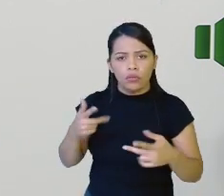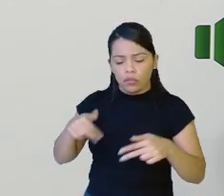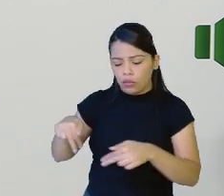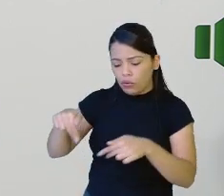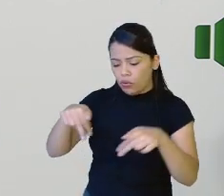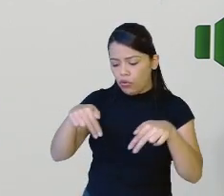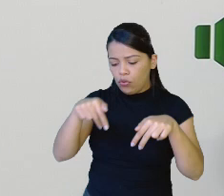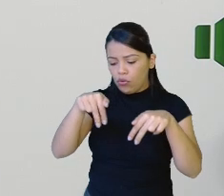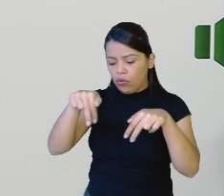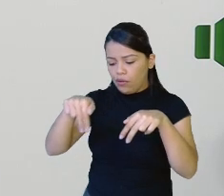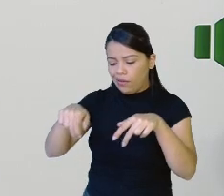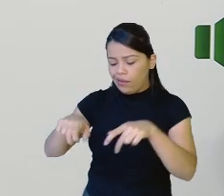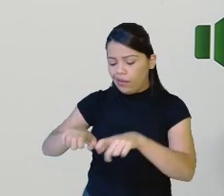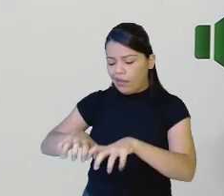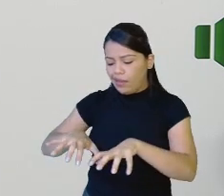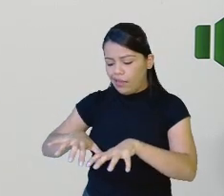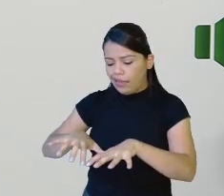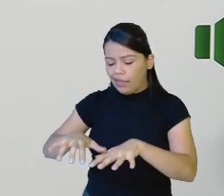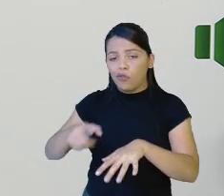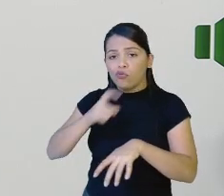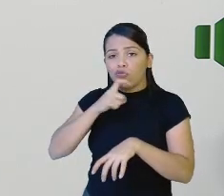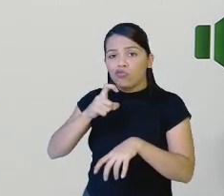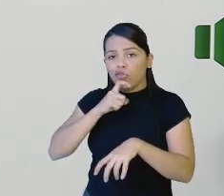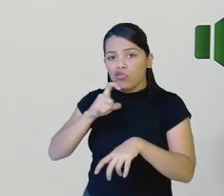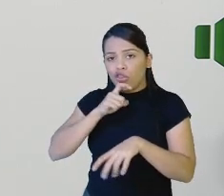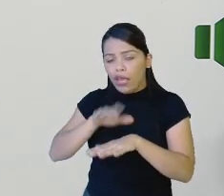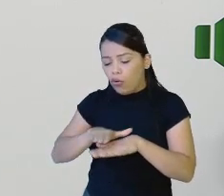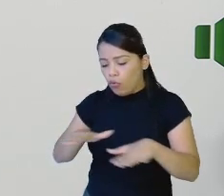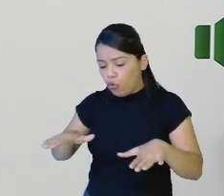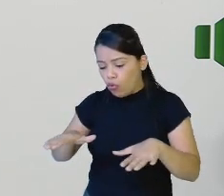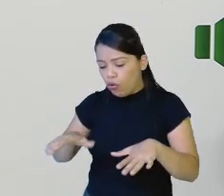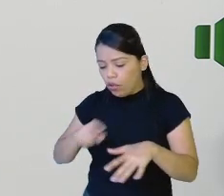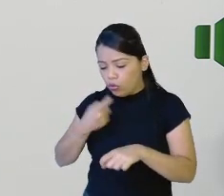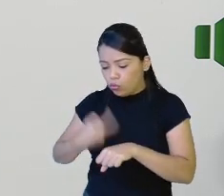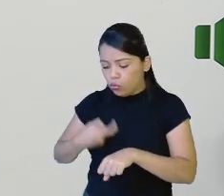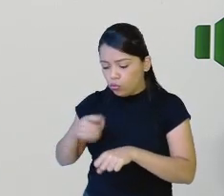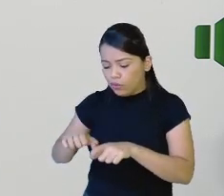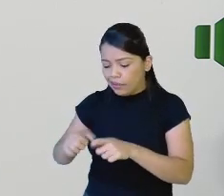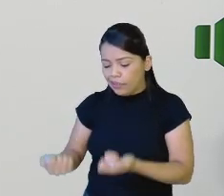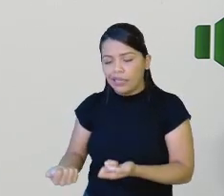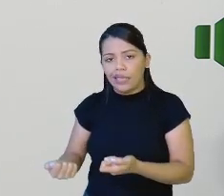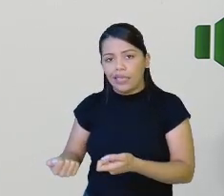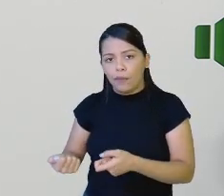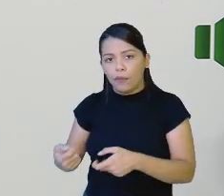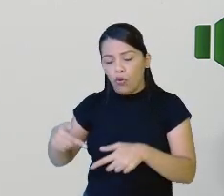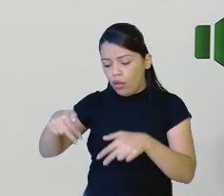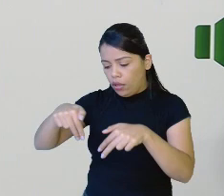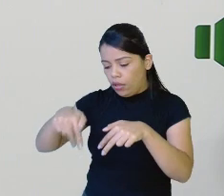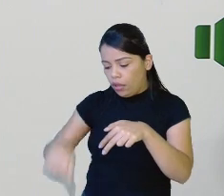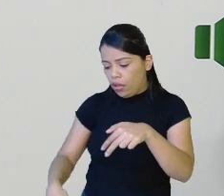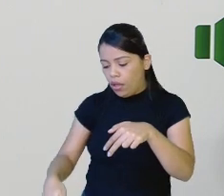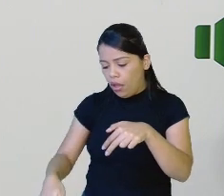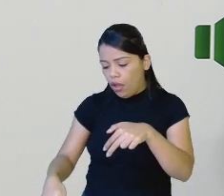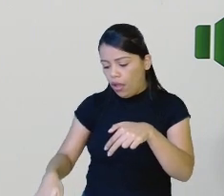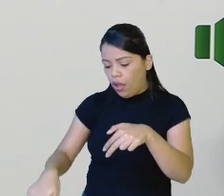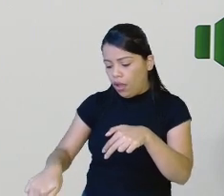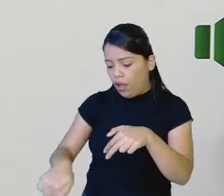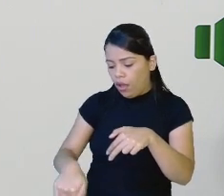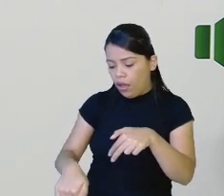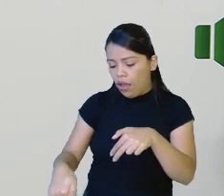deles caiu ali, né, ficou preso no gelo e estava congelando. Veja que situação